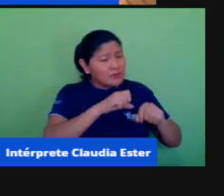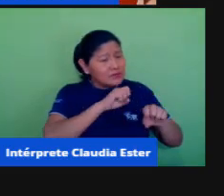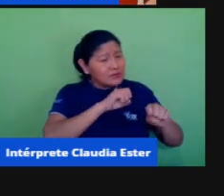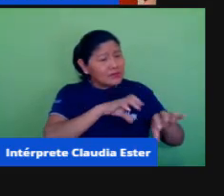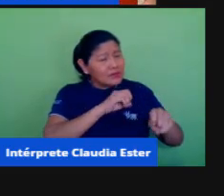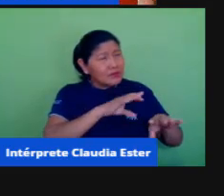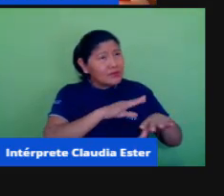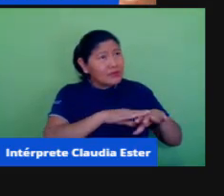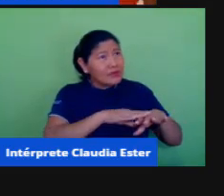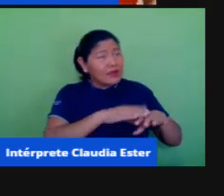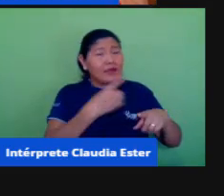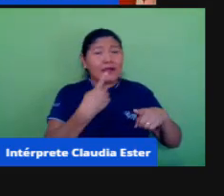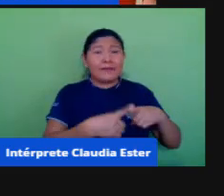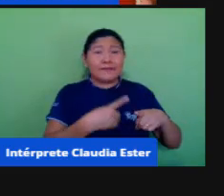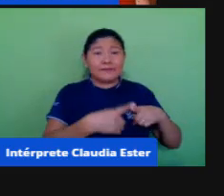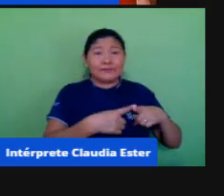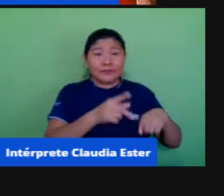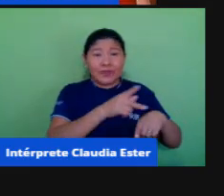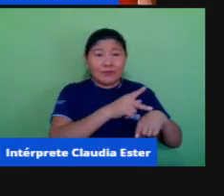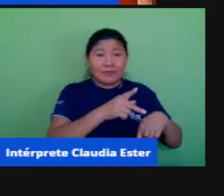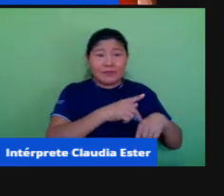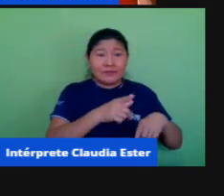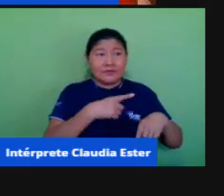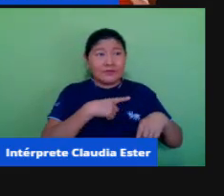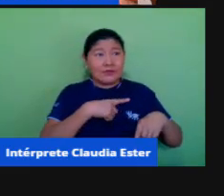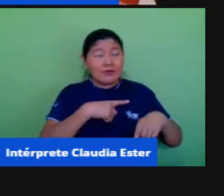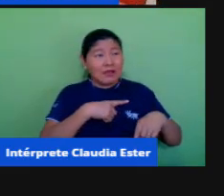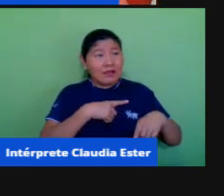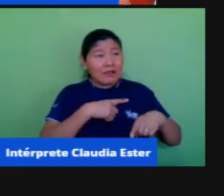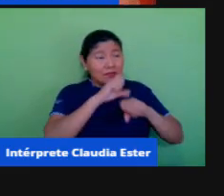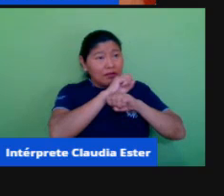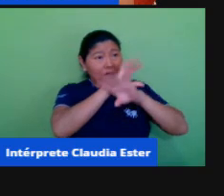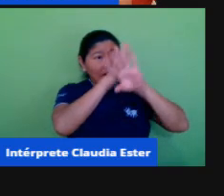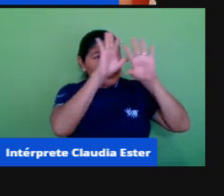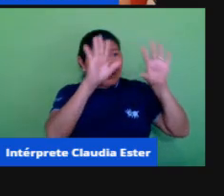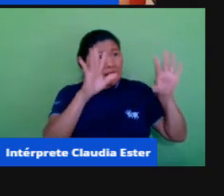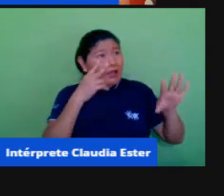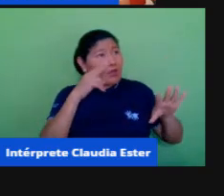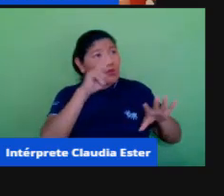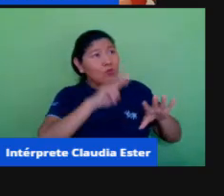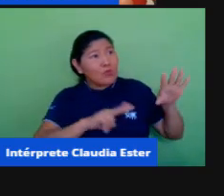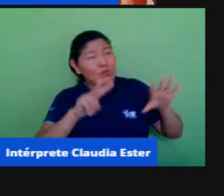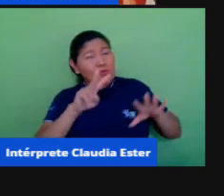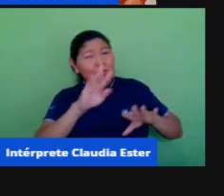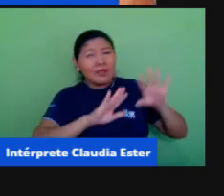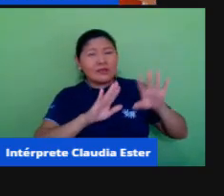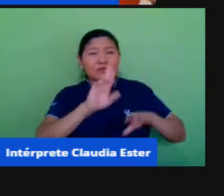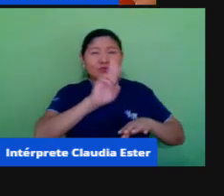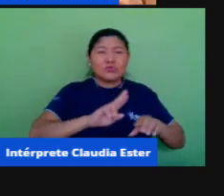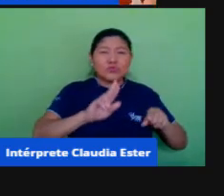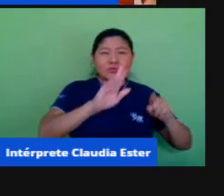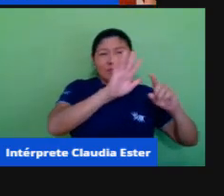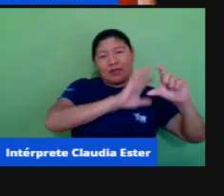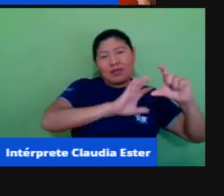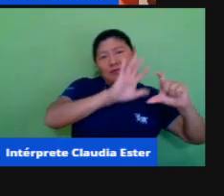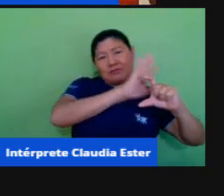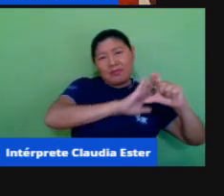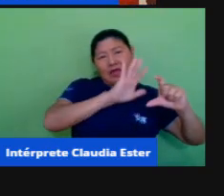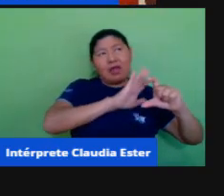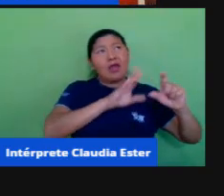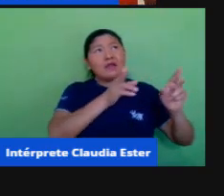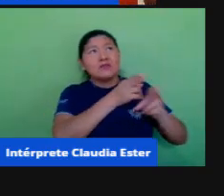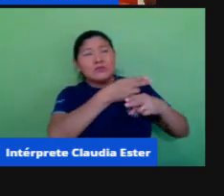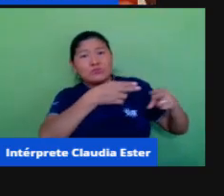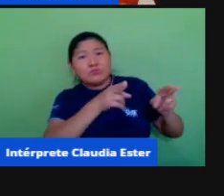professor ele tem um recurso que você não tem dentro da sala de aula. Muitas das vezes ele tem uma animação por trás, ele traz uma